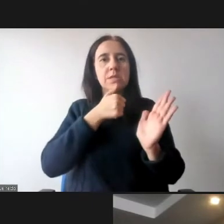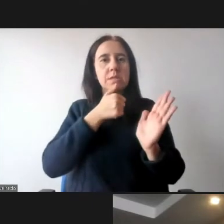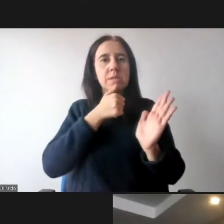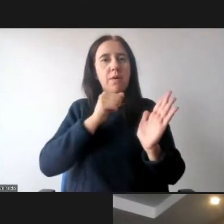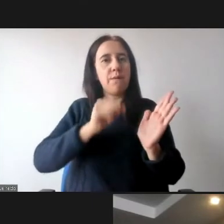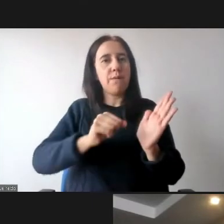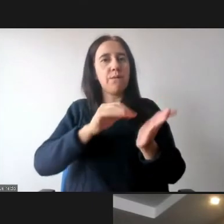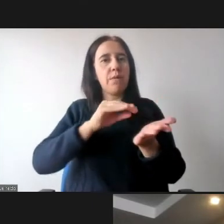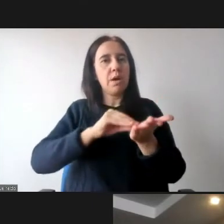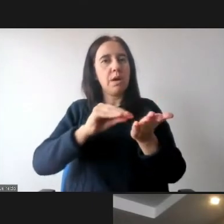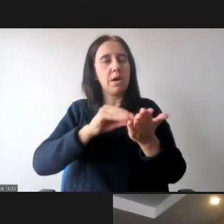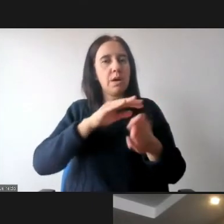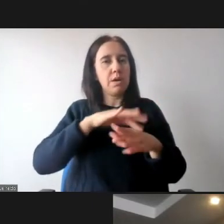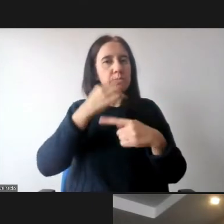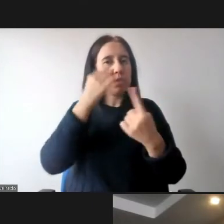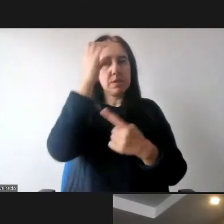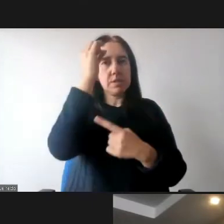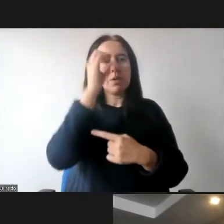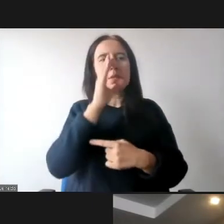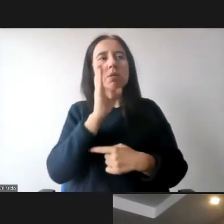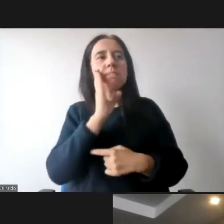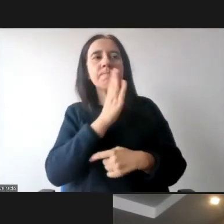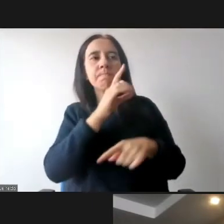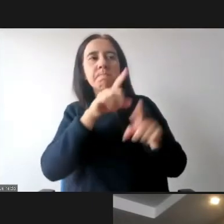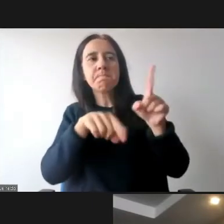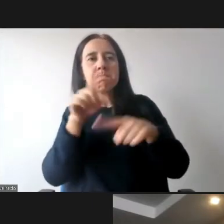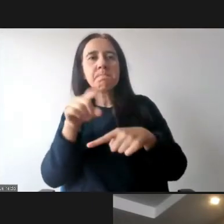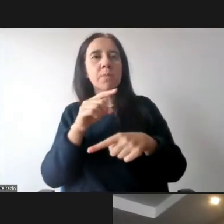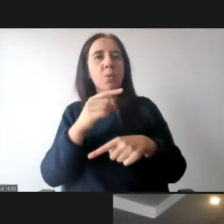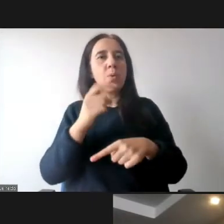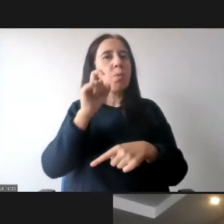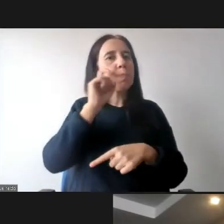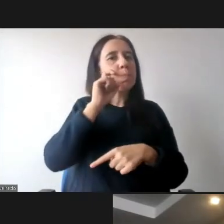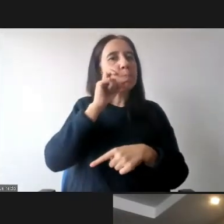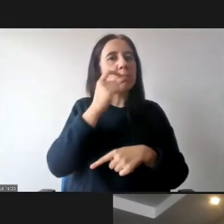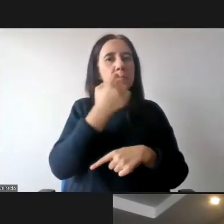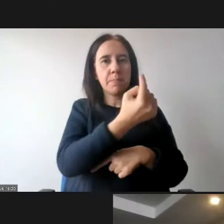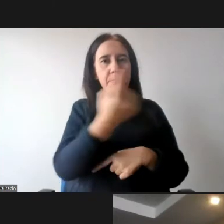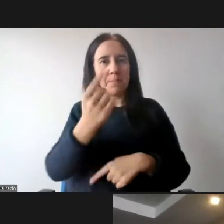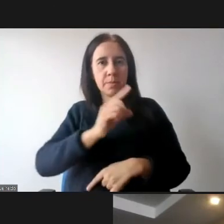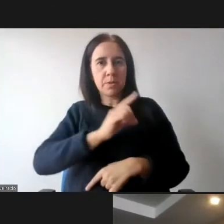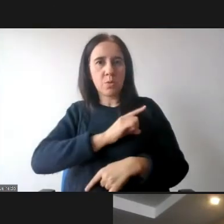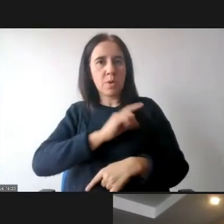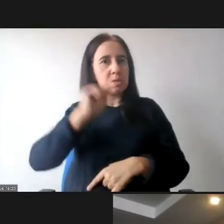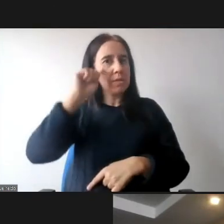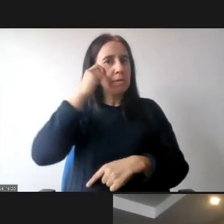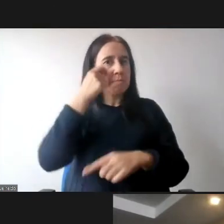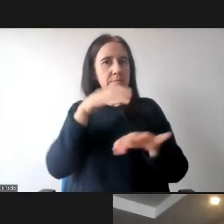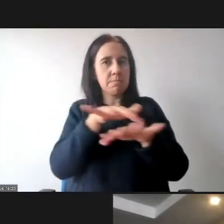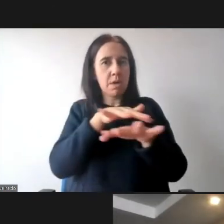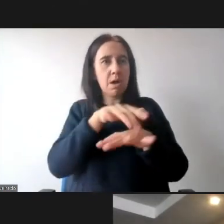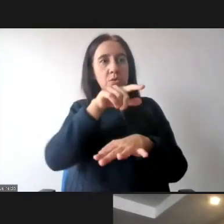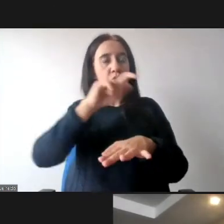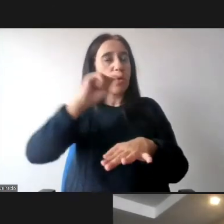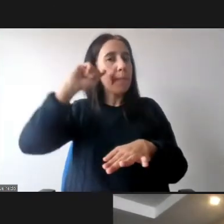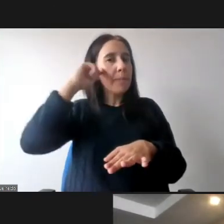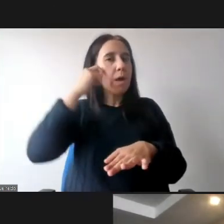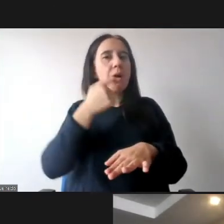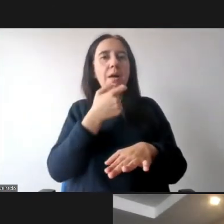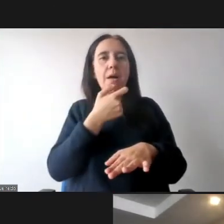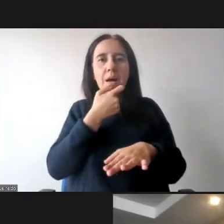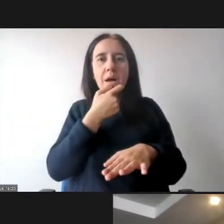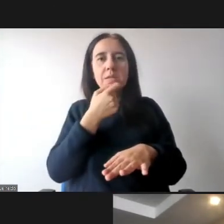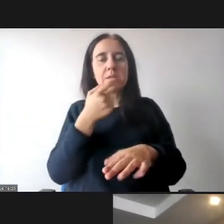que lidam com direitos subjetivos ou interesses legalmente protegidos dos particulares só podiam afetar essas posições em termos adequados